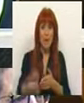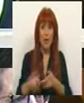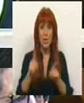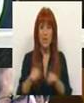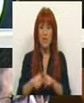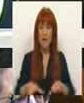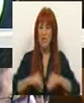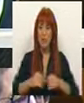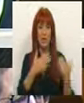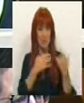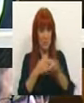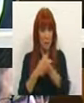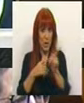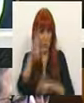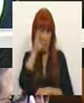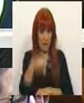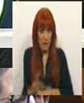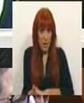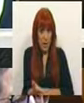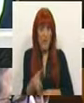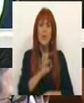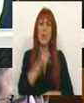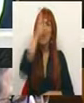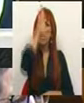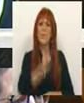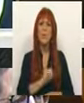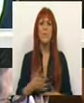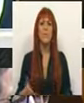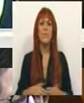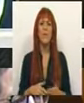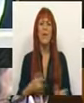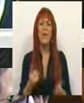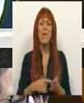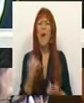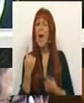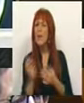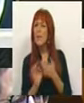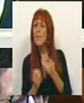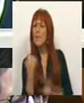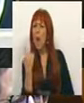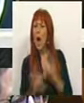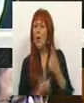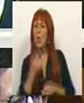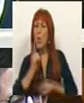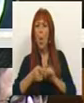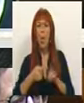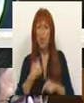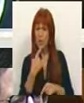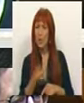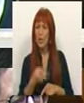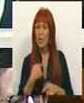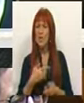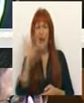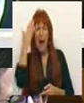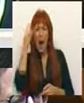a assunção da responsabilidade do Governo. Senhor Primeiro-Ministro, falta algum elemento daquilo que lhe estou a dizer e que